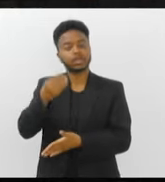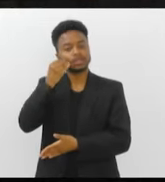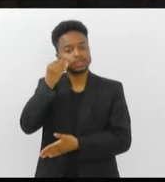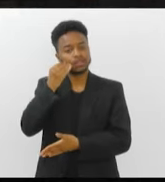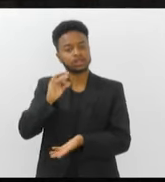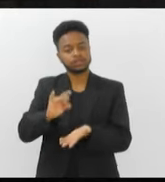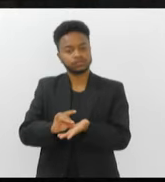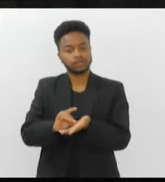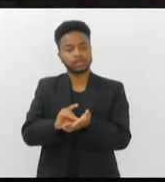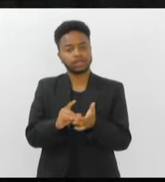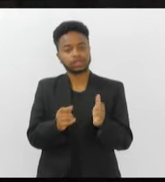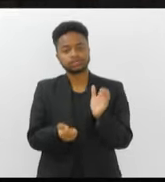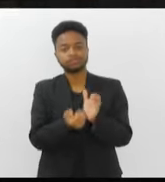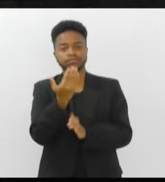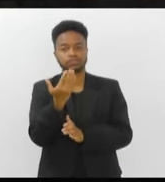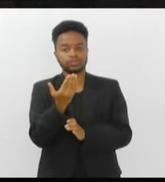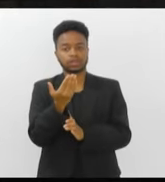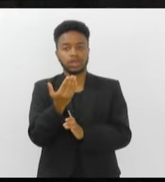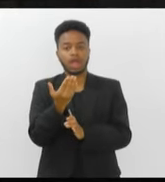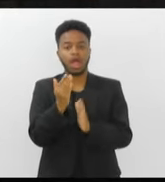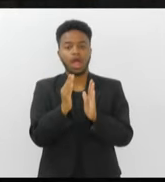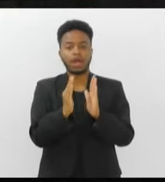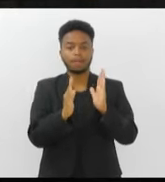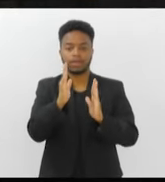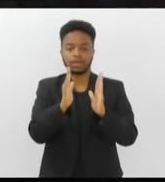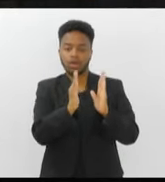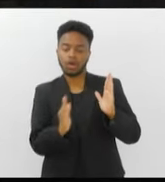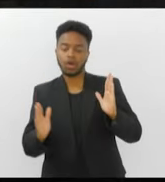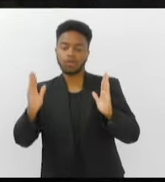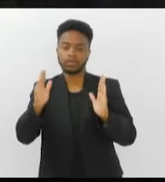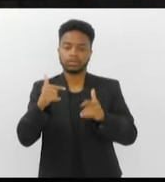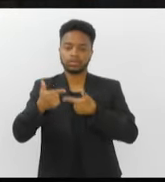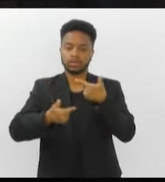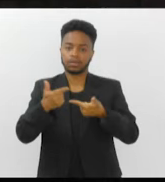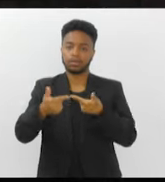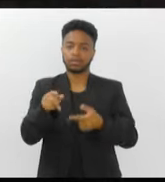papel a extensão de cargo horário dos professores da rede estadual,